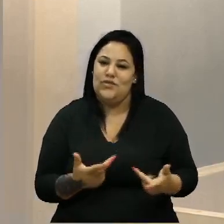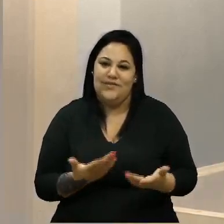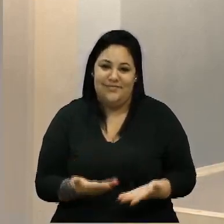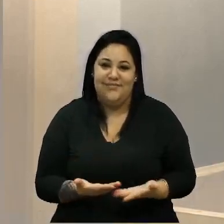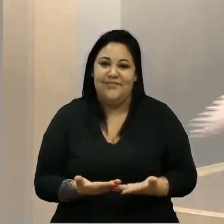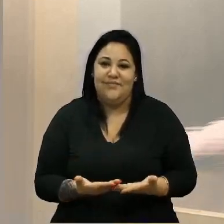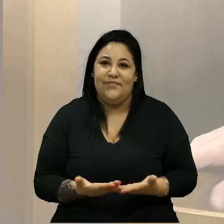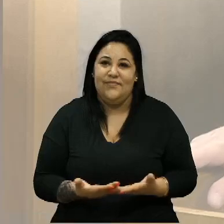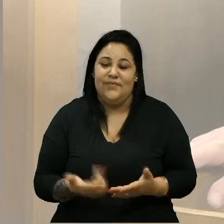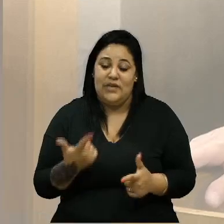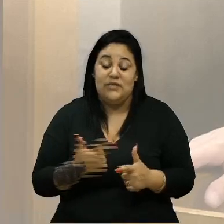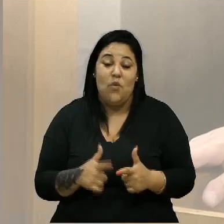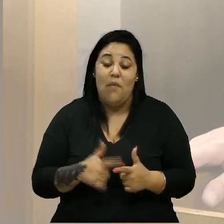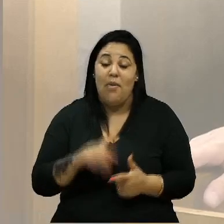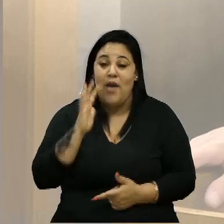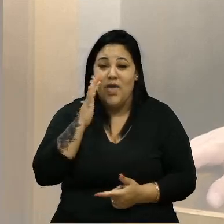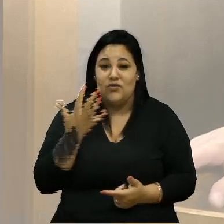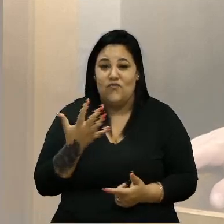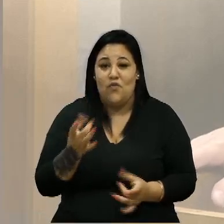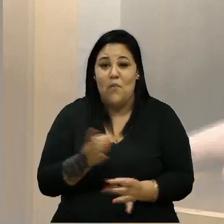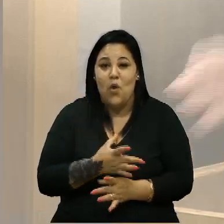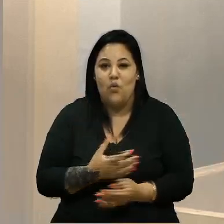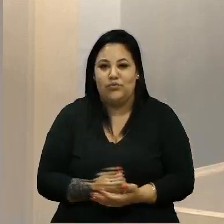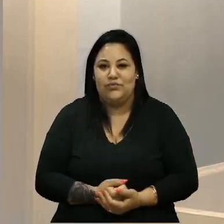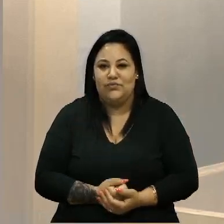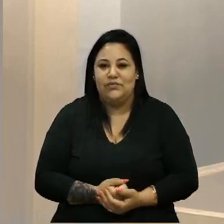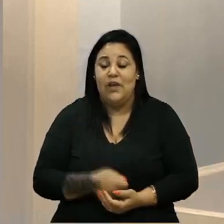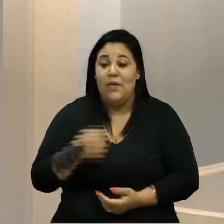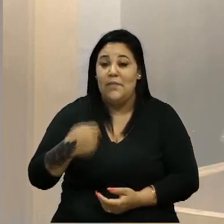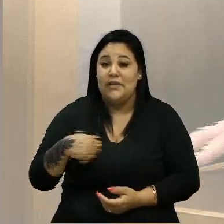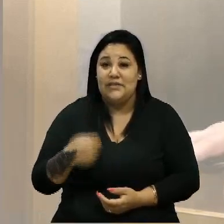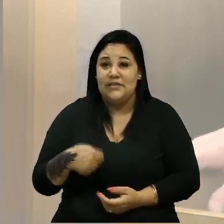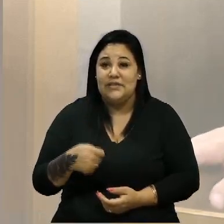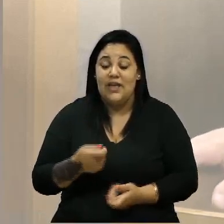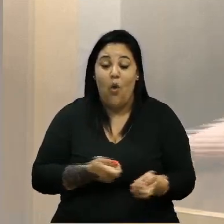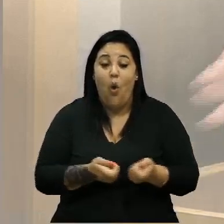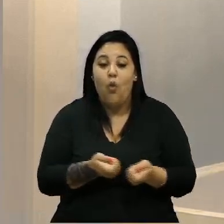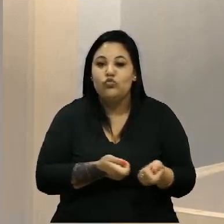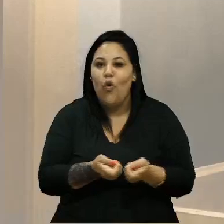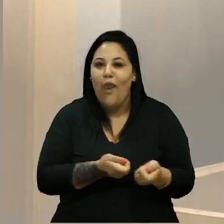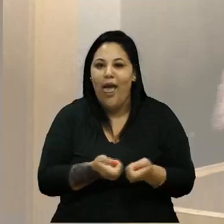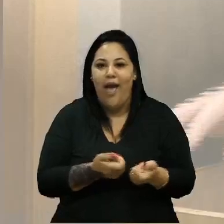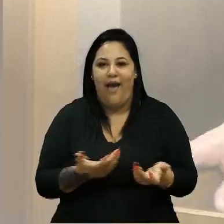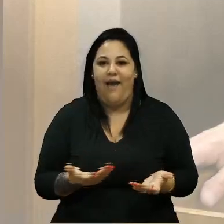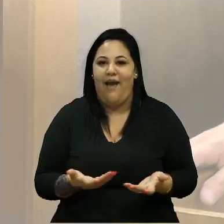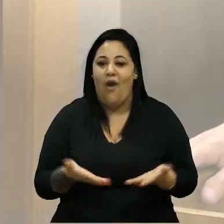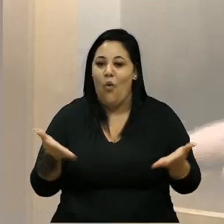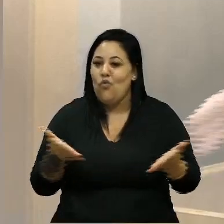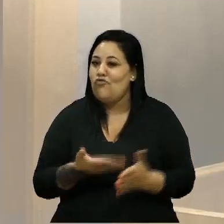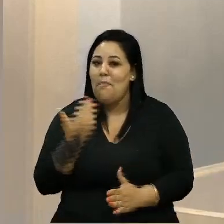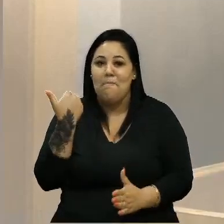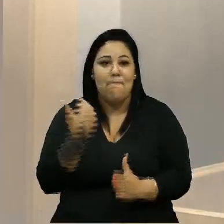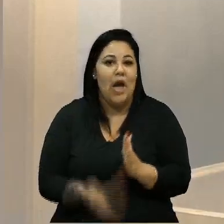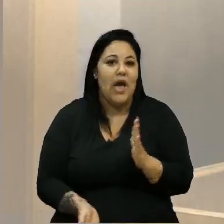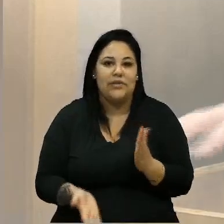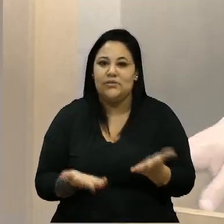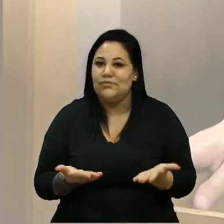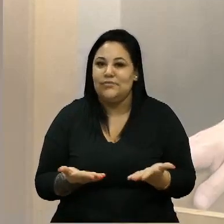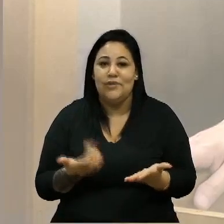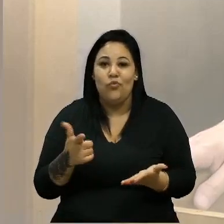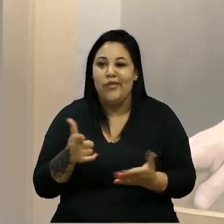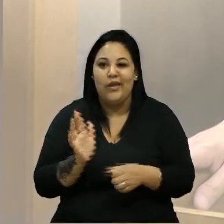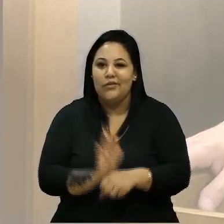esse problema seja resolvido. Isso tem que voltar para o controle. Hoje está fora de controle, sem